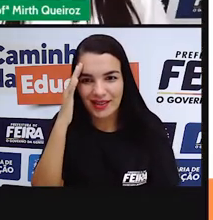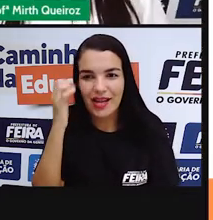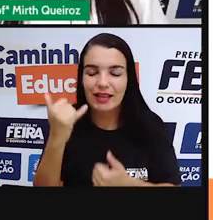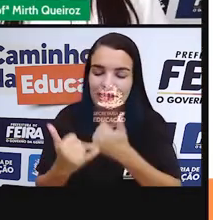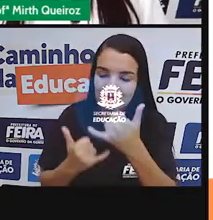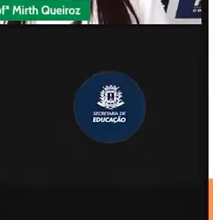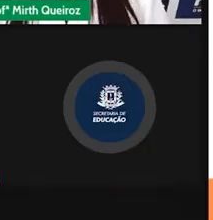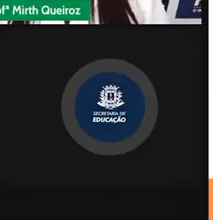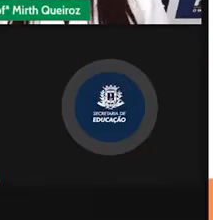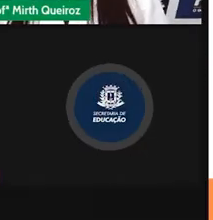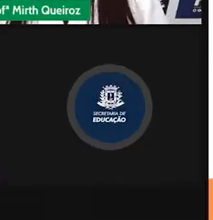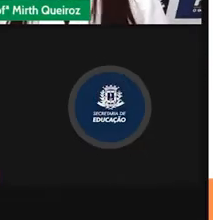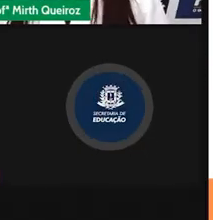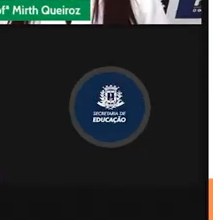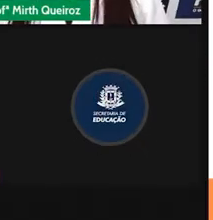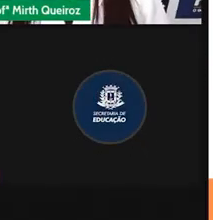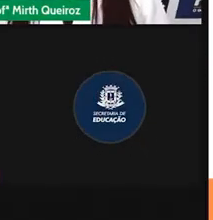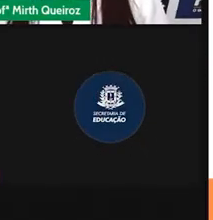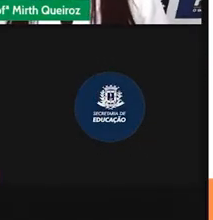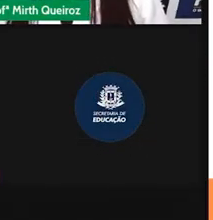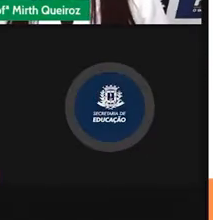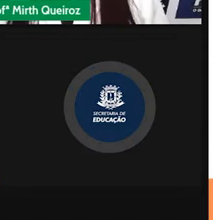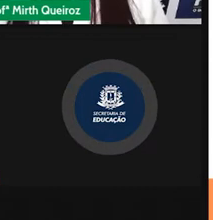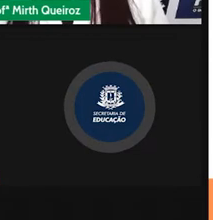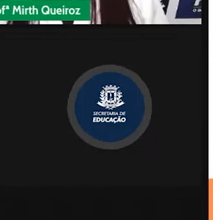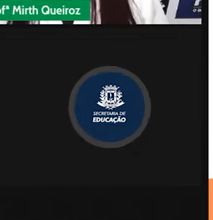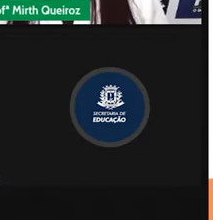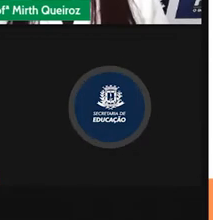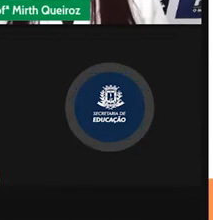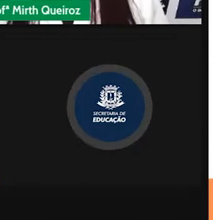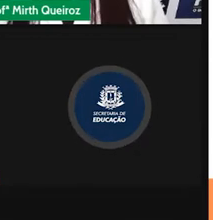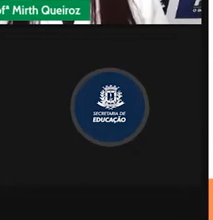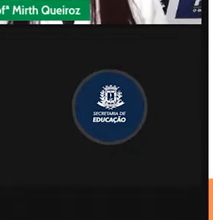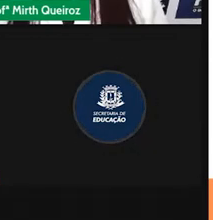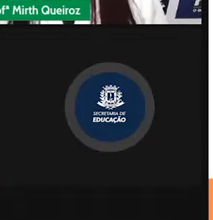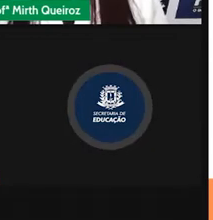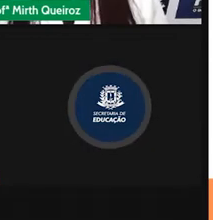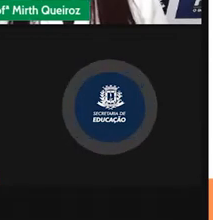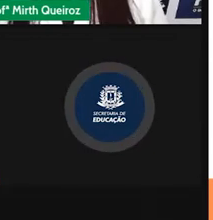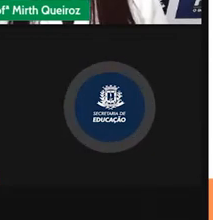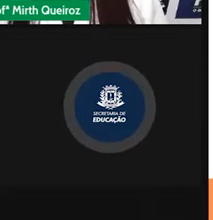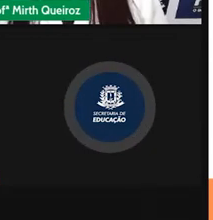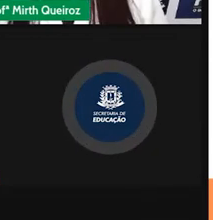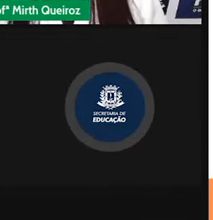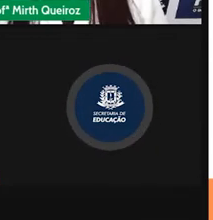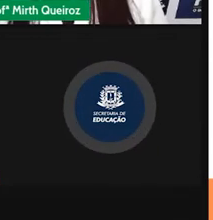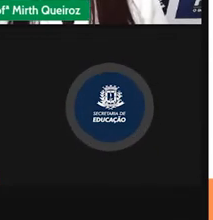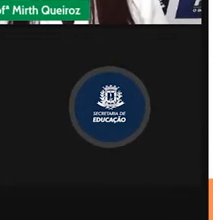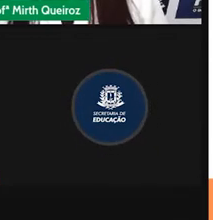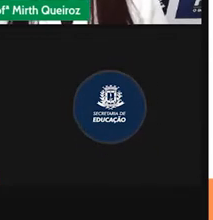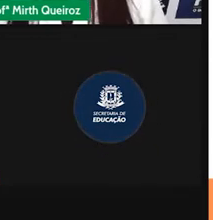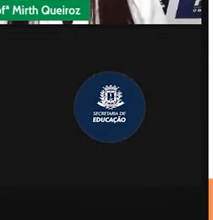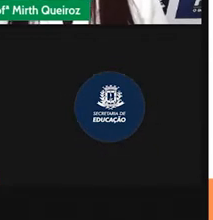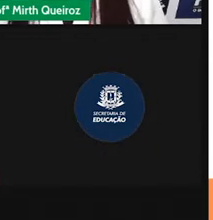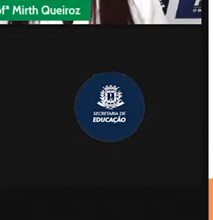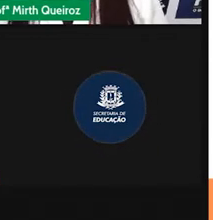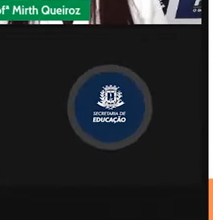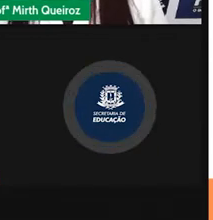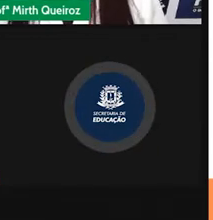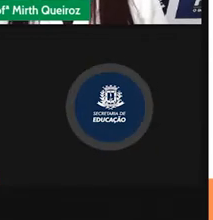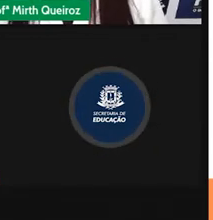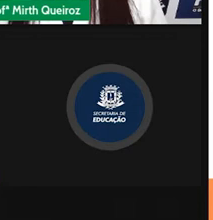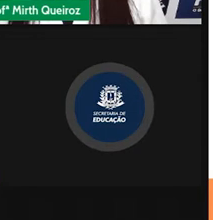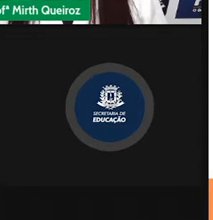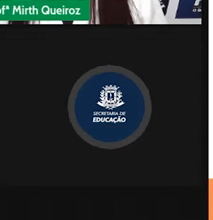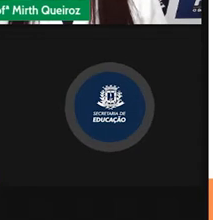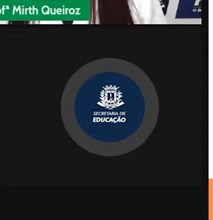tabuleiro. E é isso, gente. Nós temos aí o papel, pedra e tesoura, onde